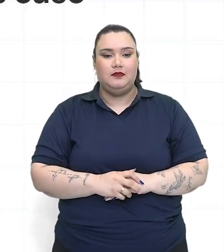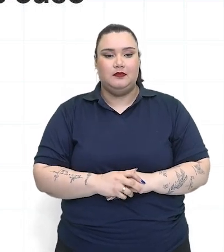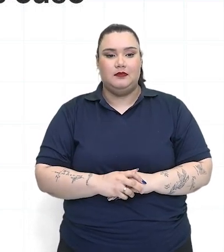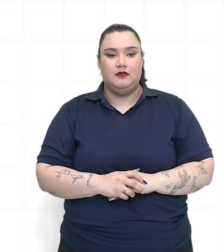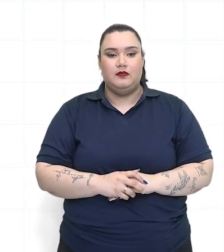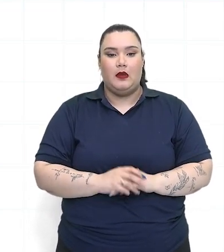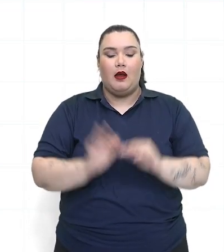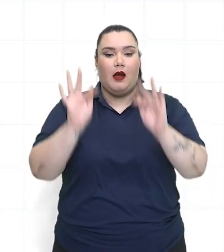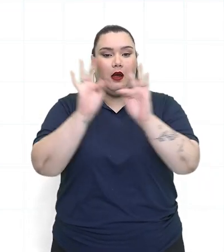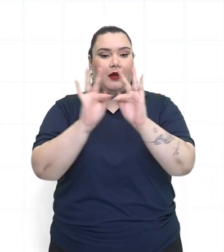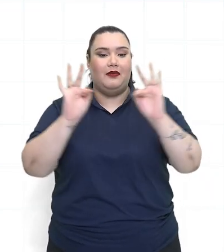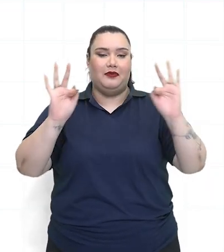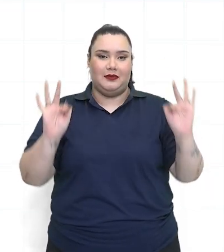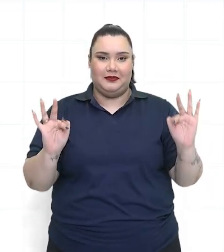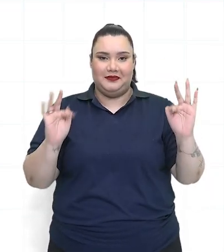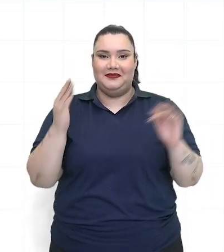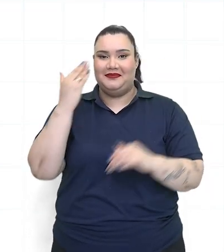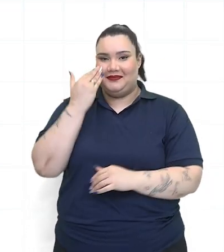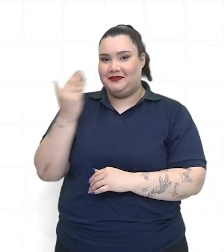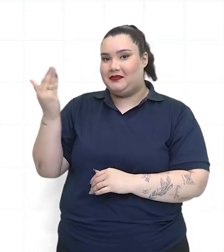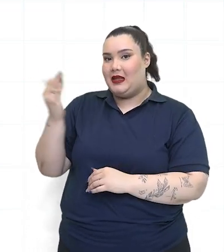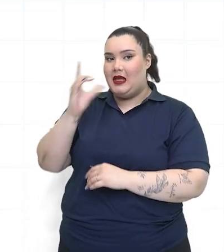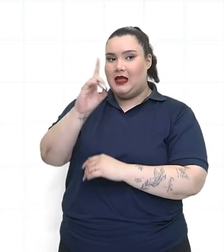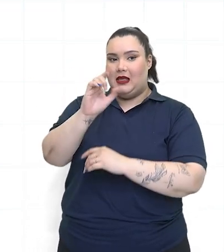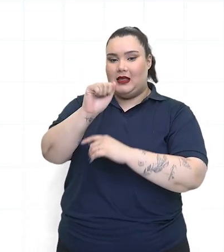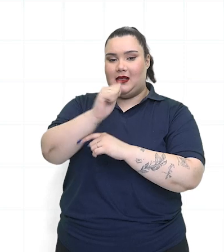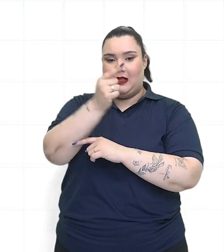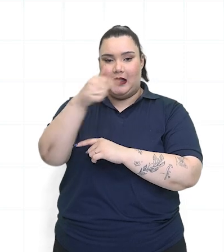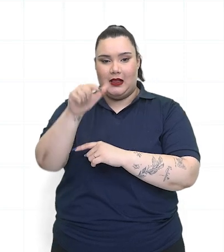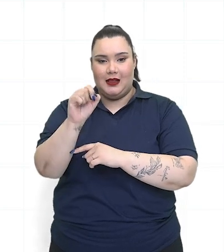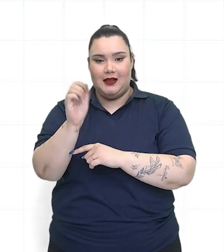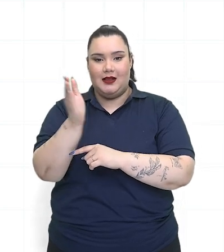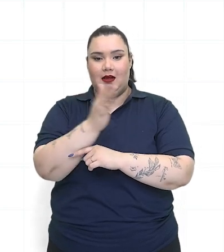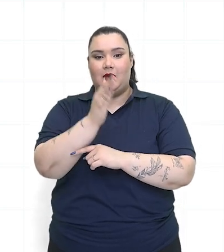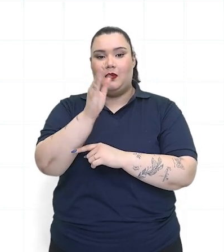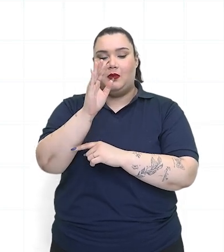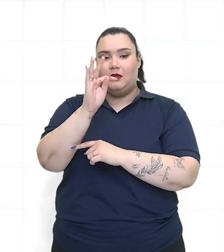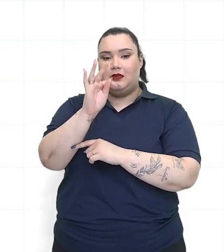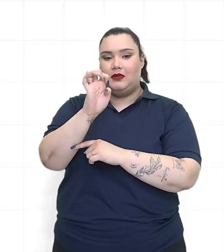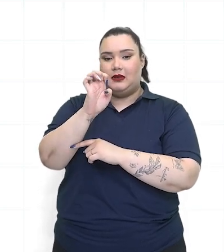Então, a frase, não tem babel para mim,